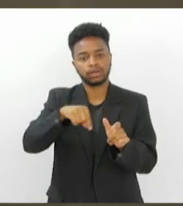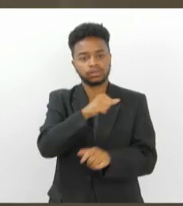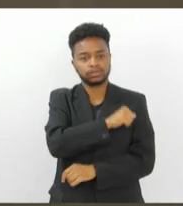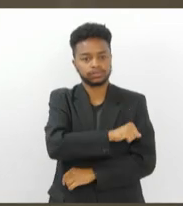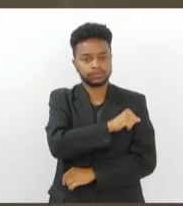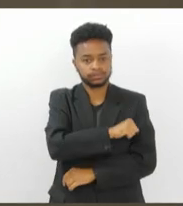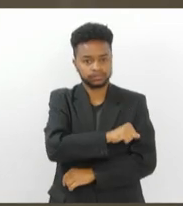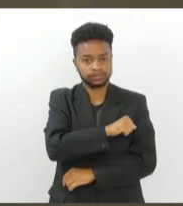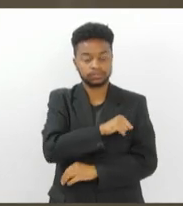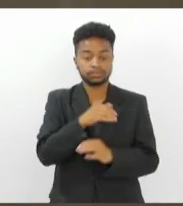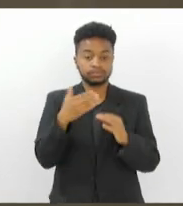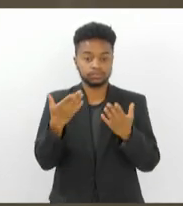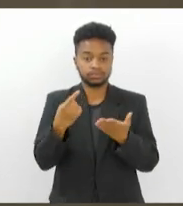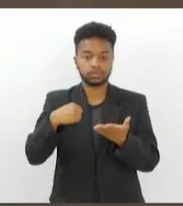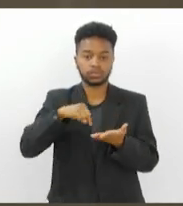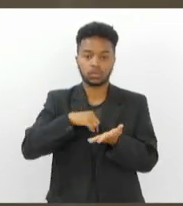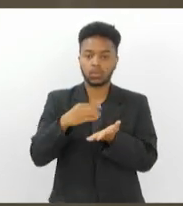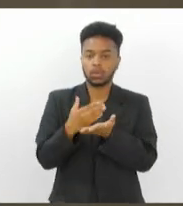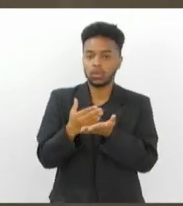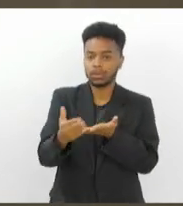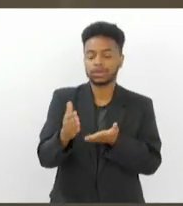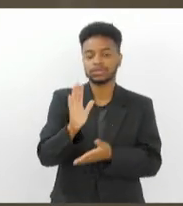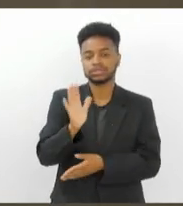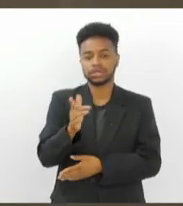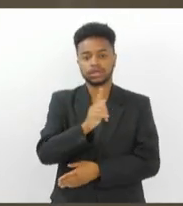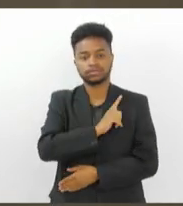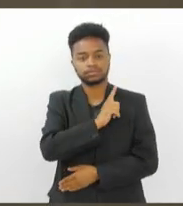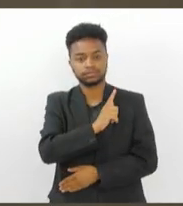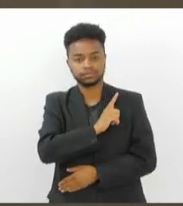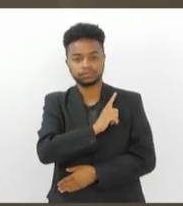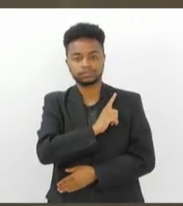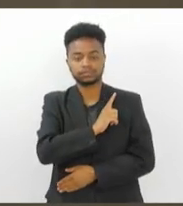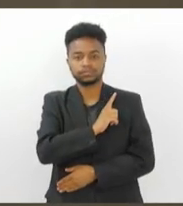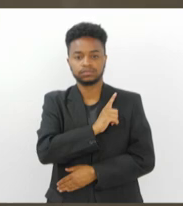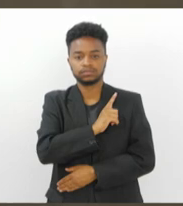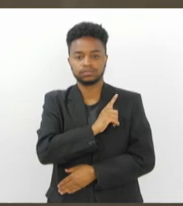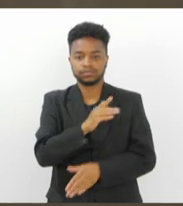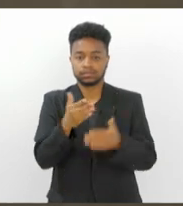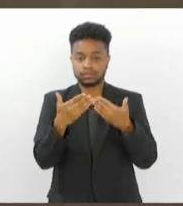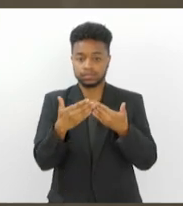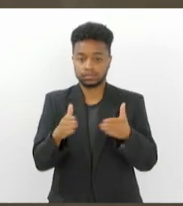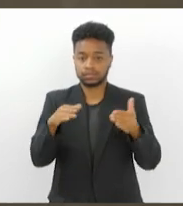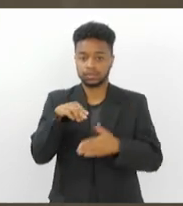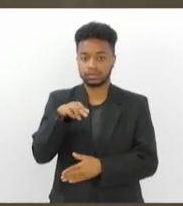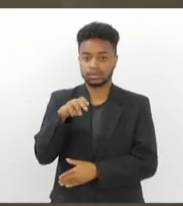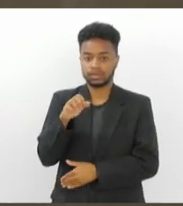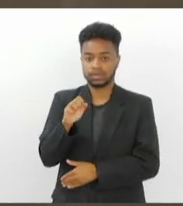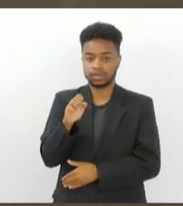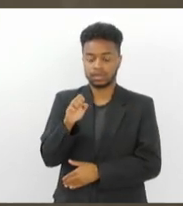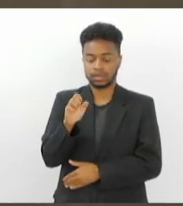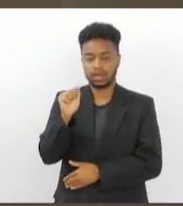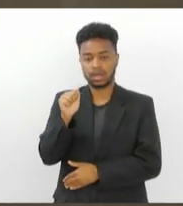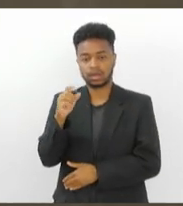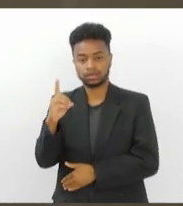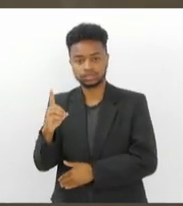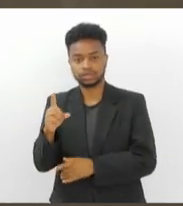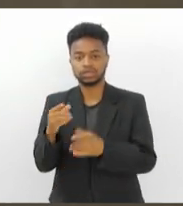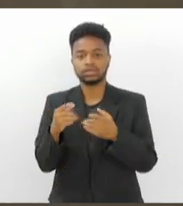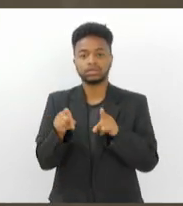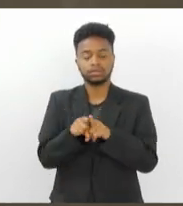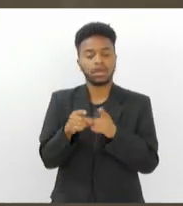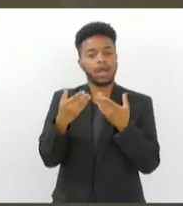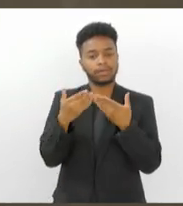Janeiro e a gente já iniciar a nossa gestão e abrindo o NEAD reinaugurando que